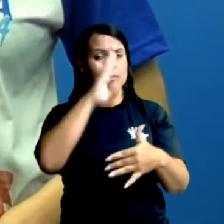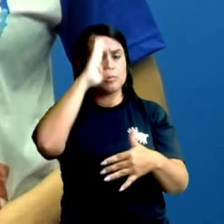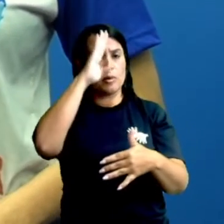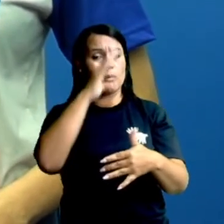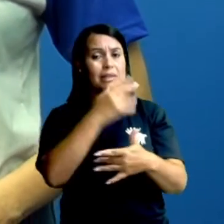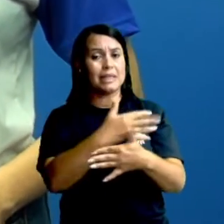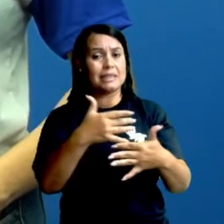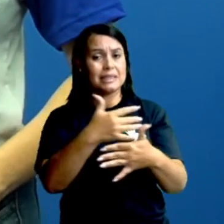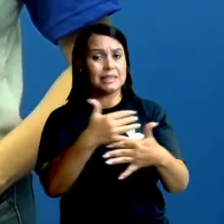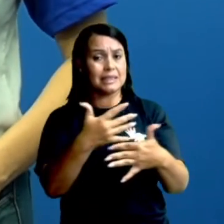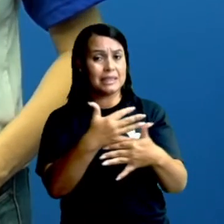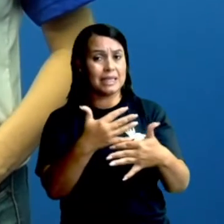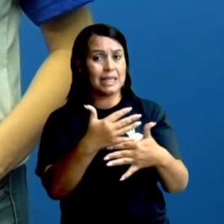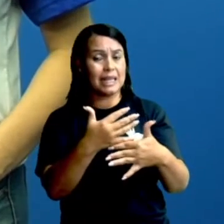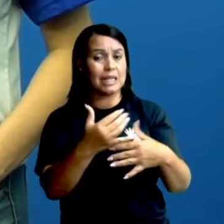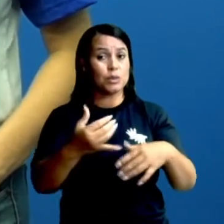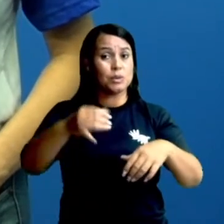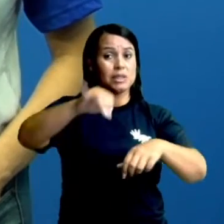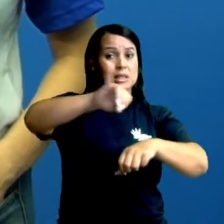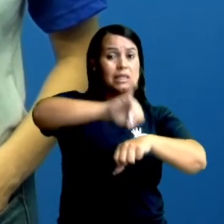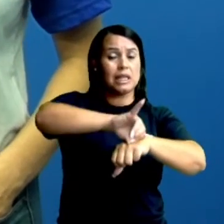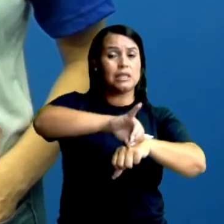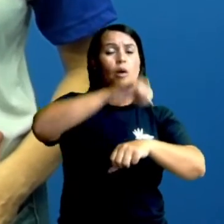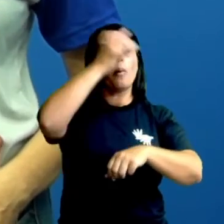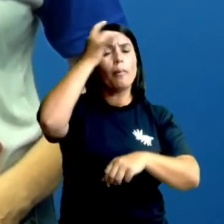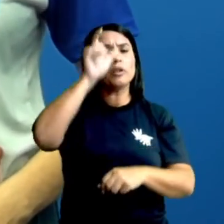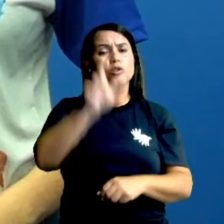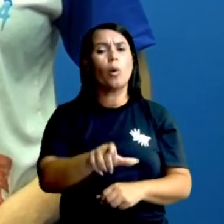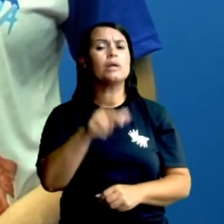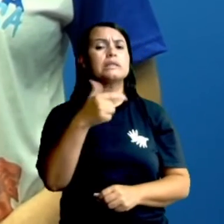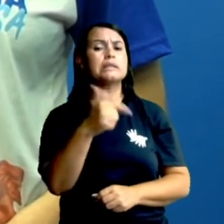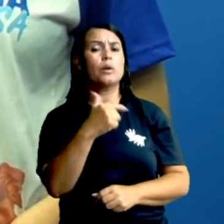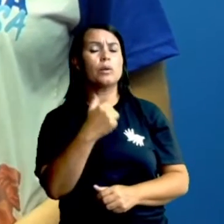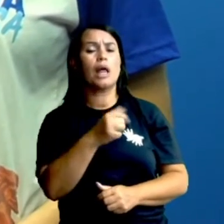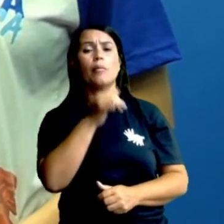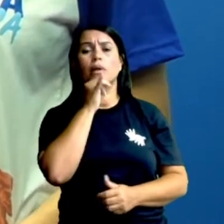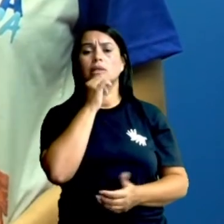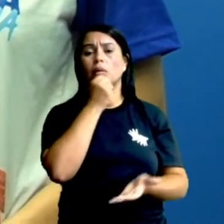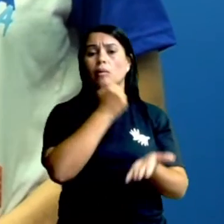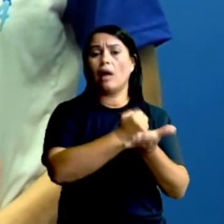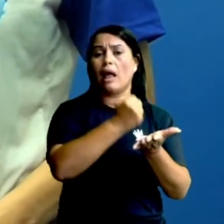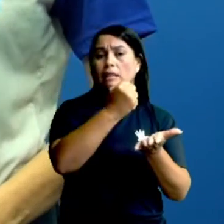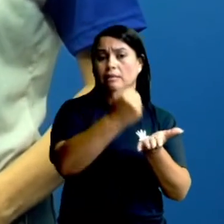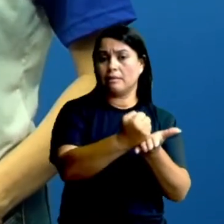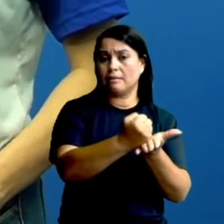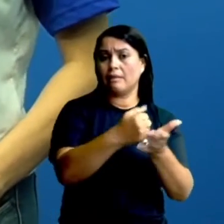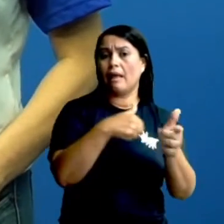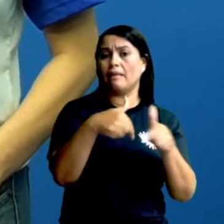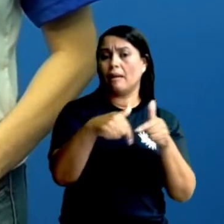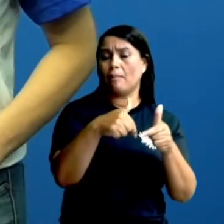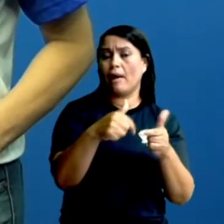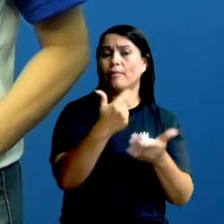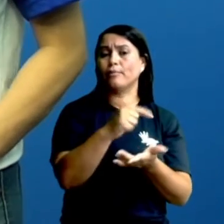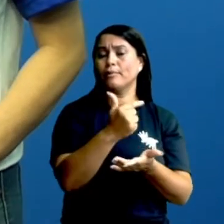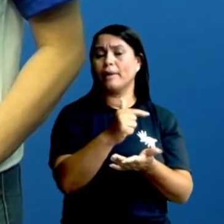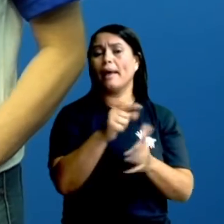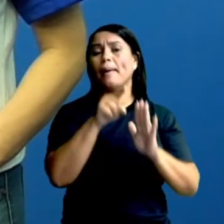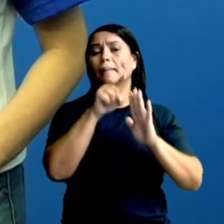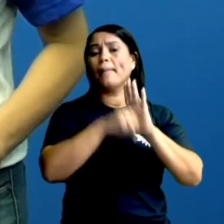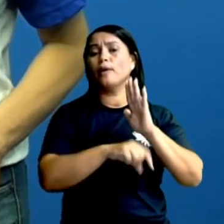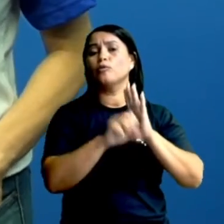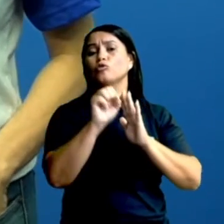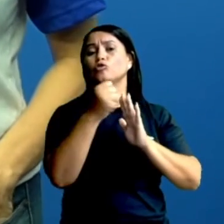metrópoles. São pessoas que não possuem registro na carteira de trabalho, tá? Menos de 8 anos